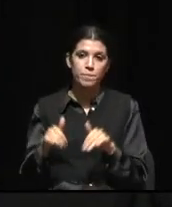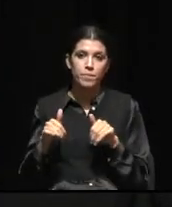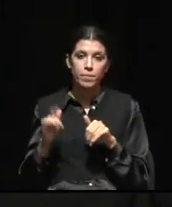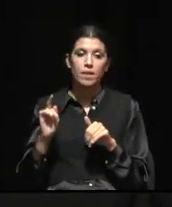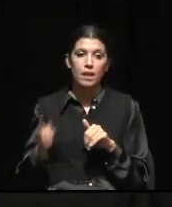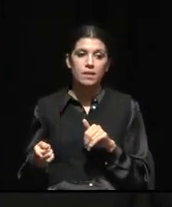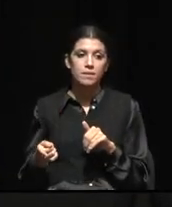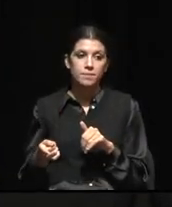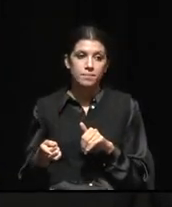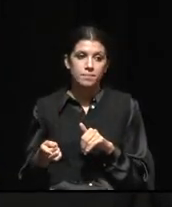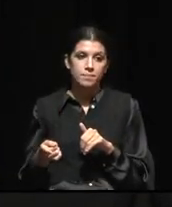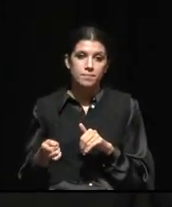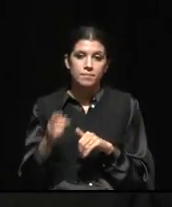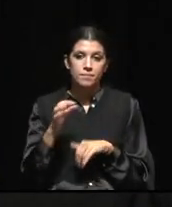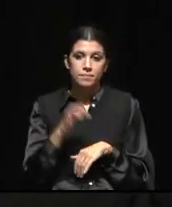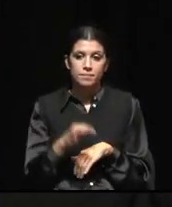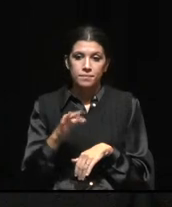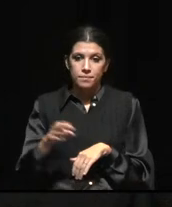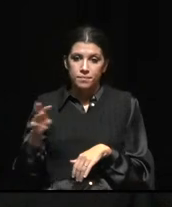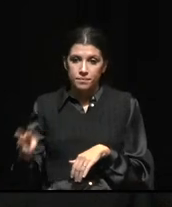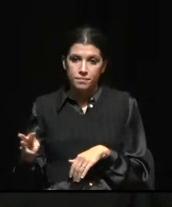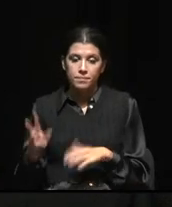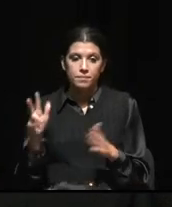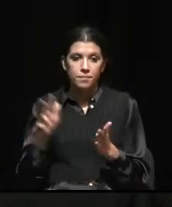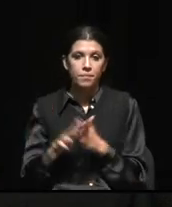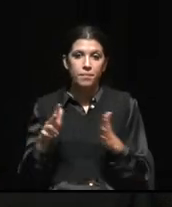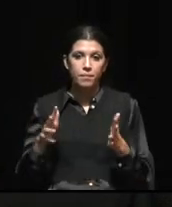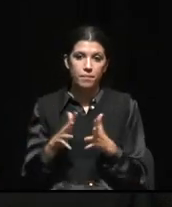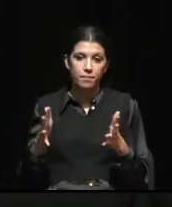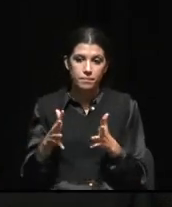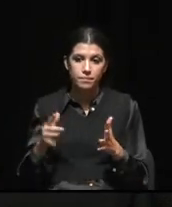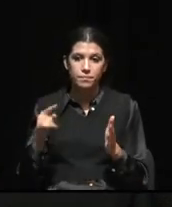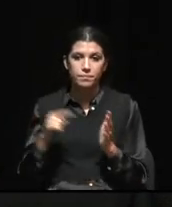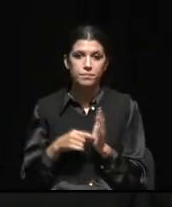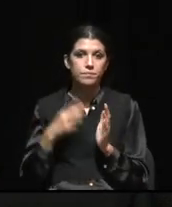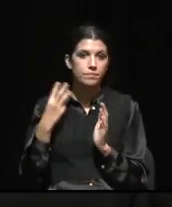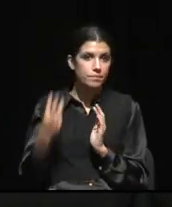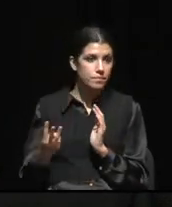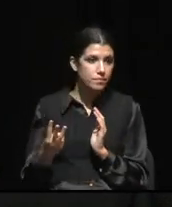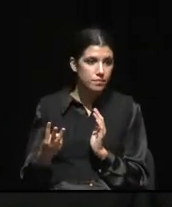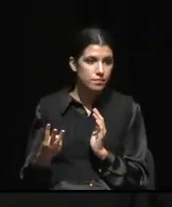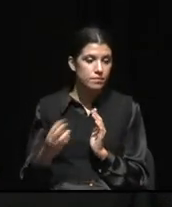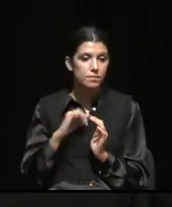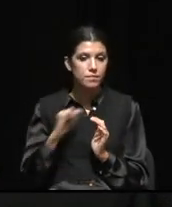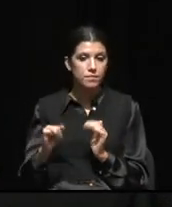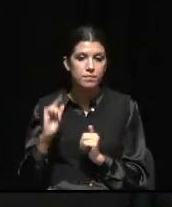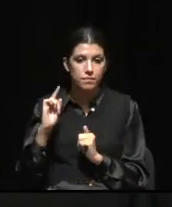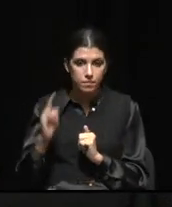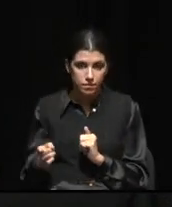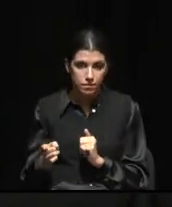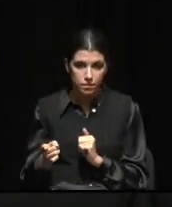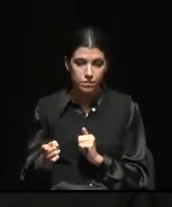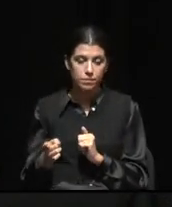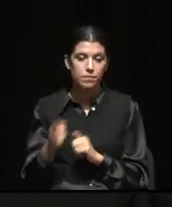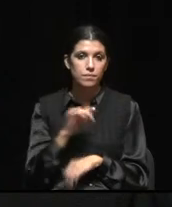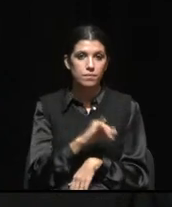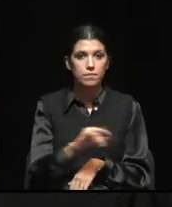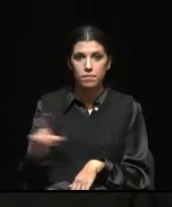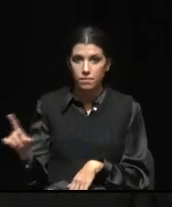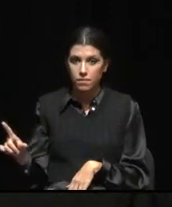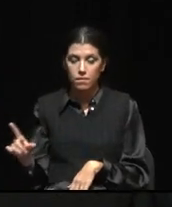se abstém PPM aprovado por maioria ponto 3 quem Vota contra